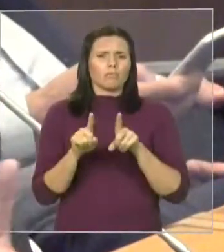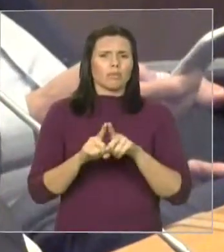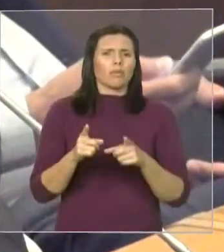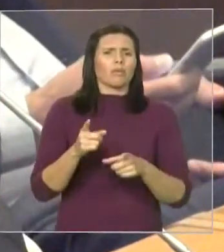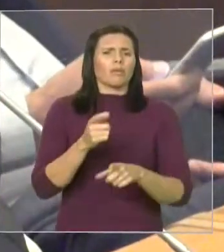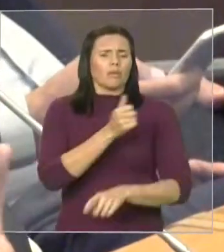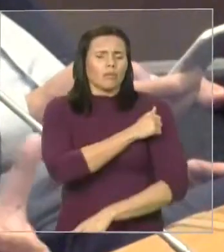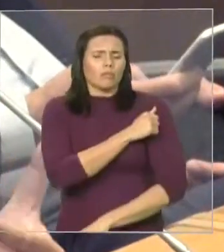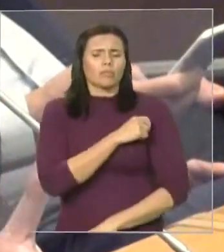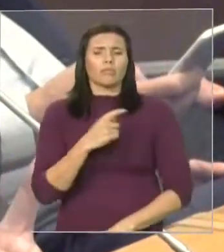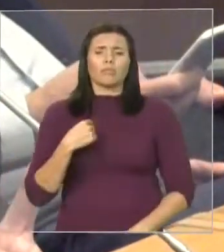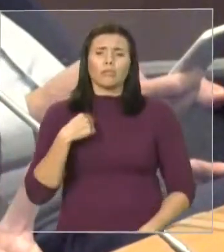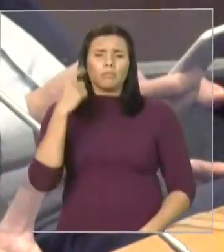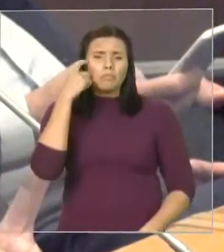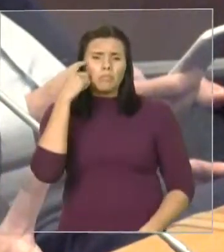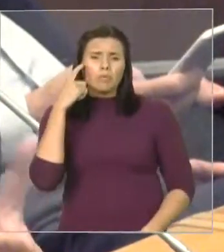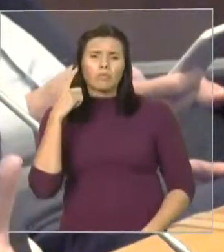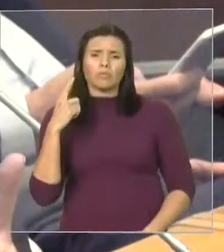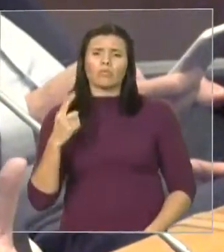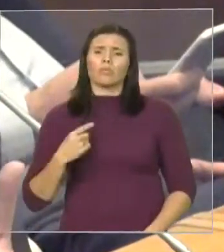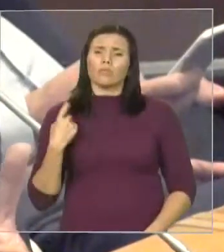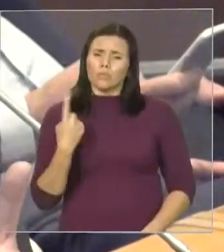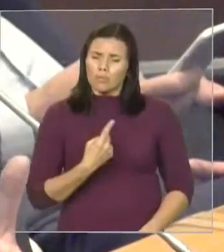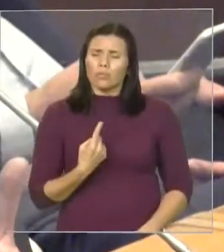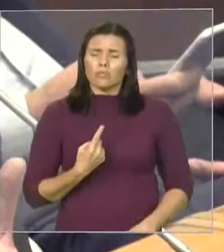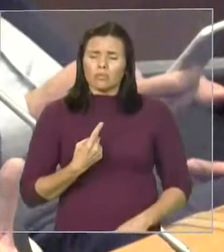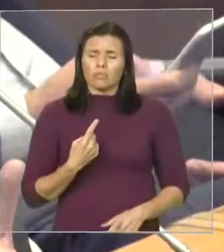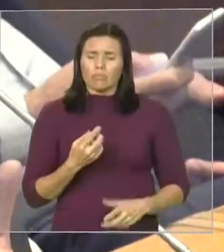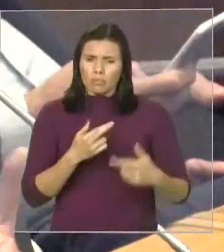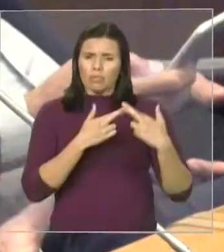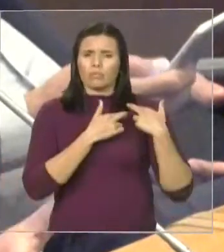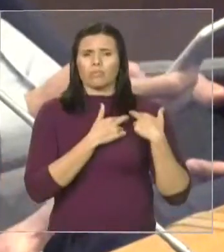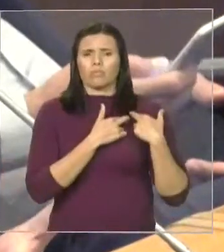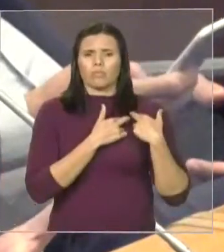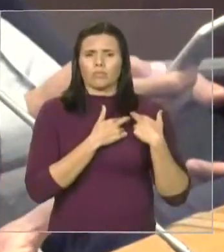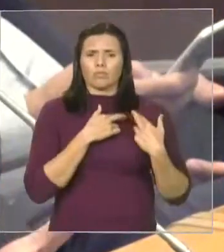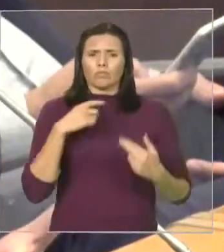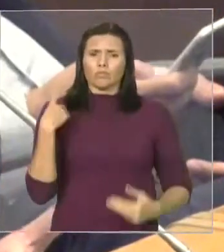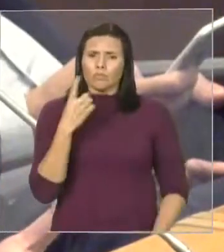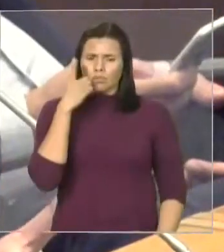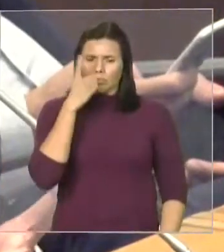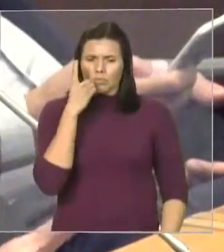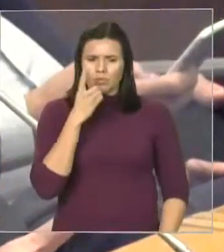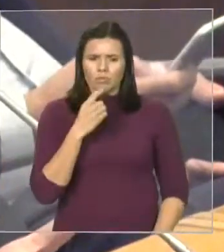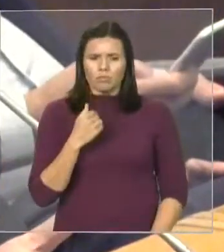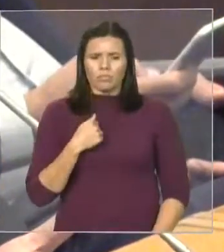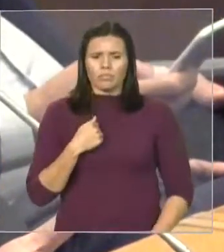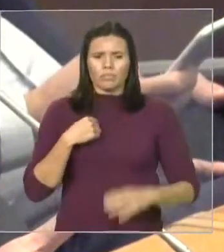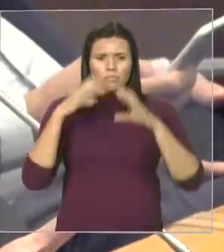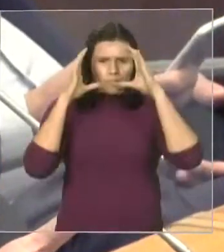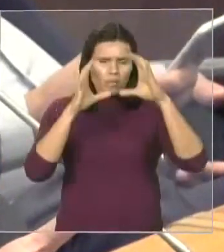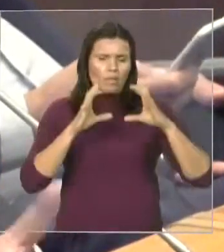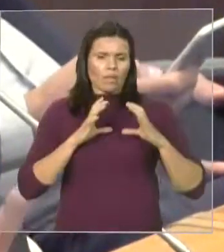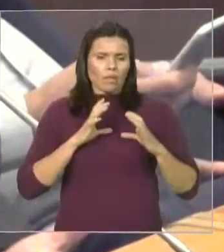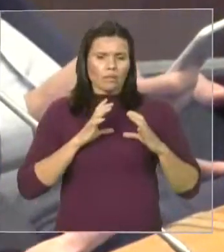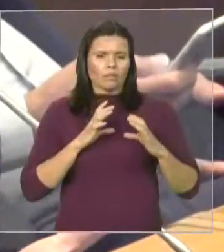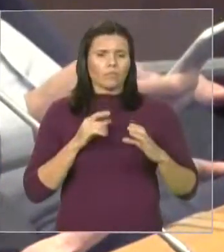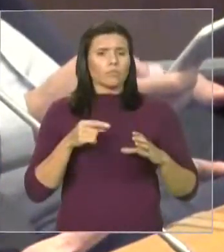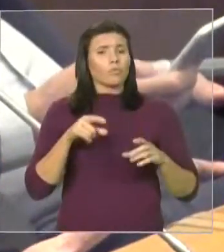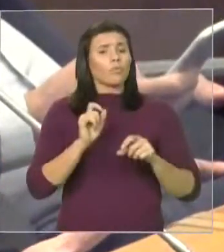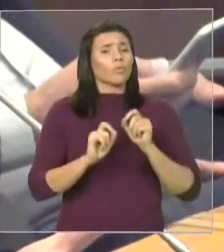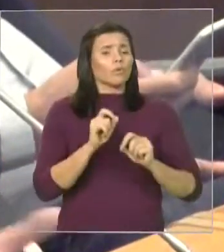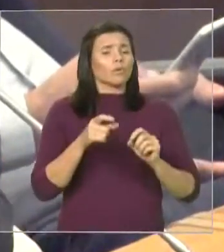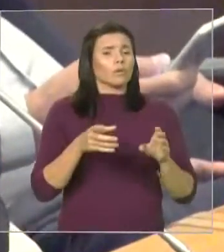hoje tivemos vitórias importantes. Primeiro, no que diz respeito à composição do Conselho do IPREV,